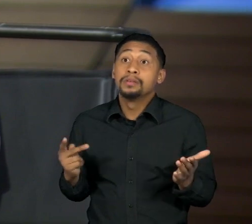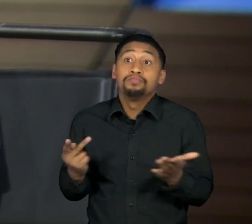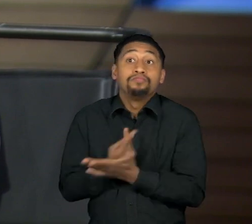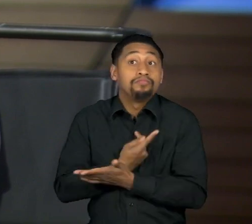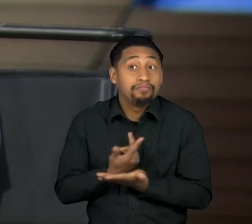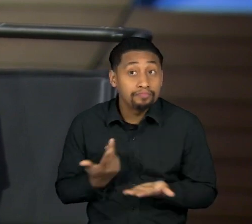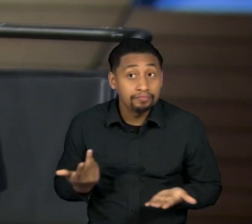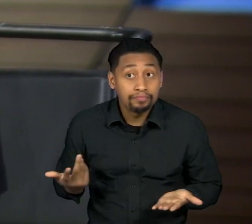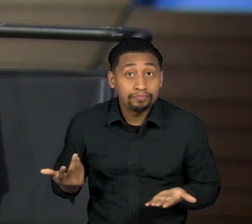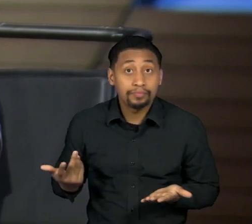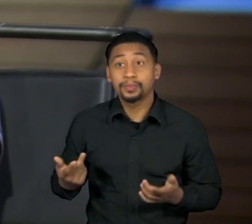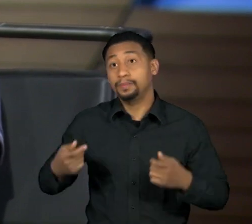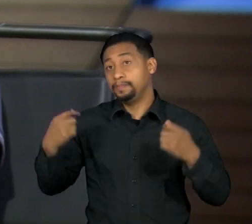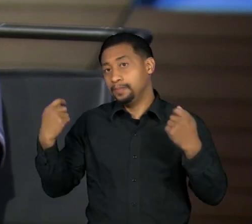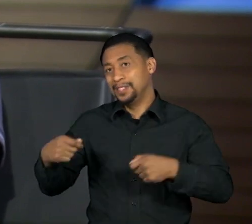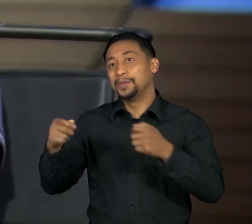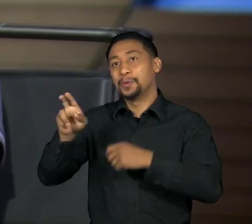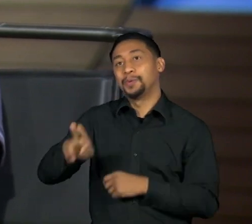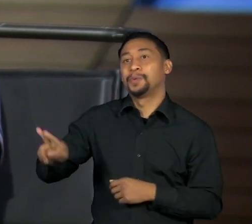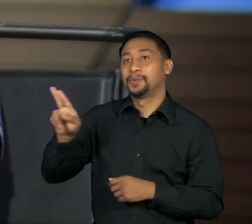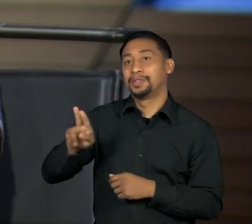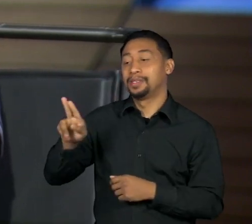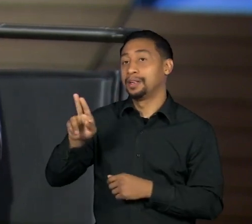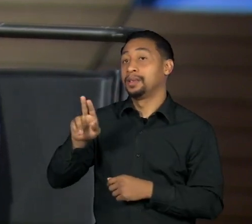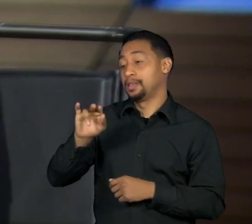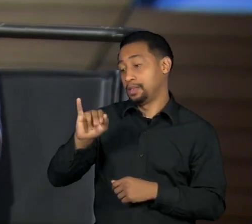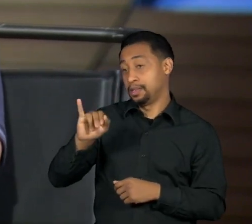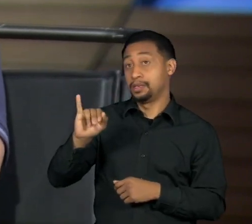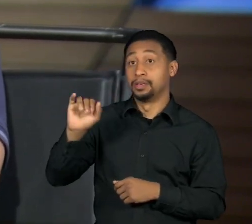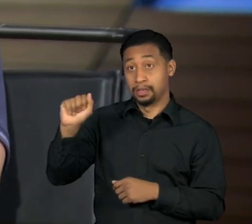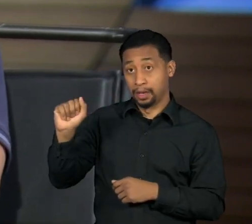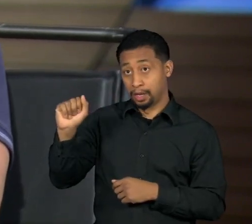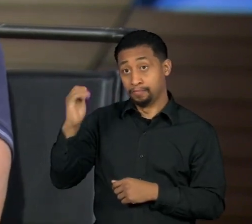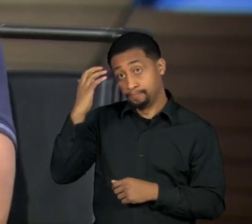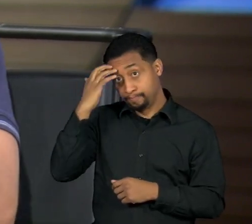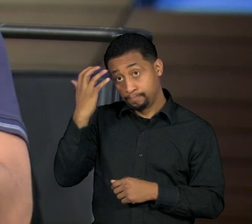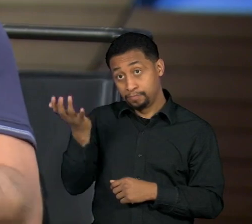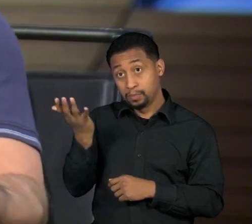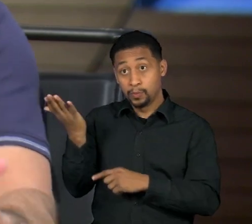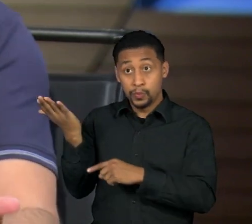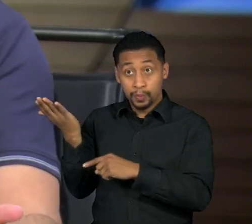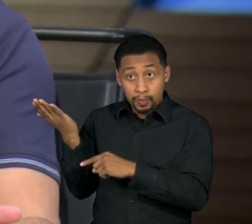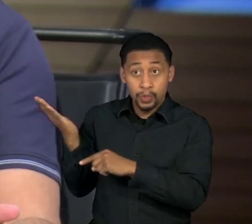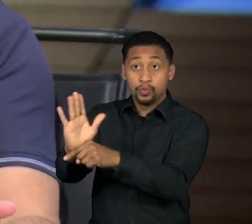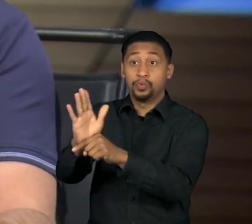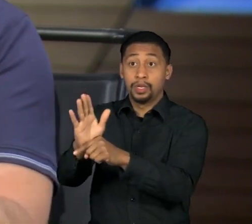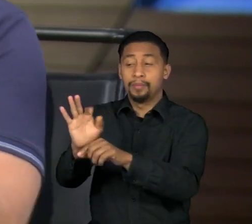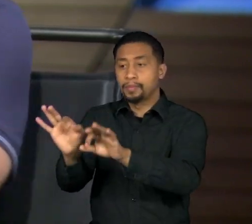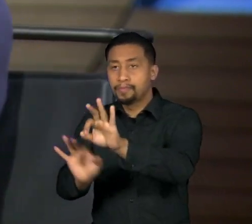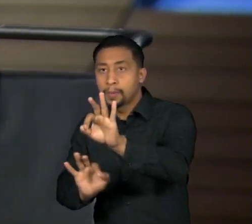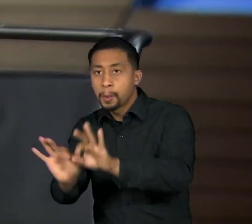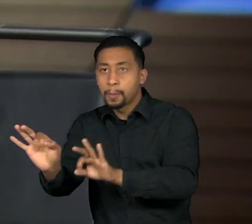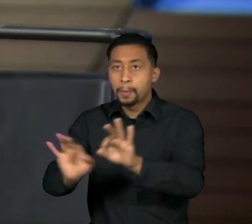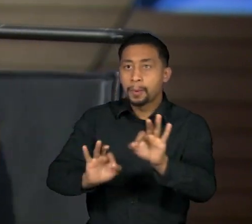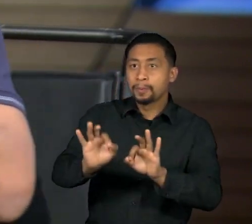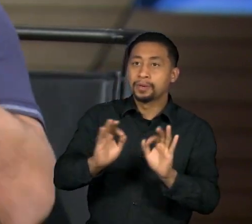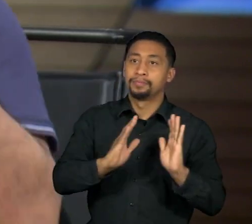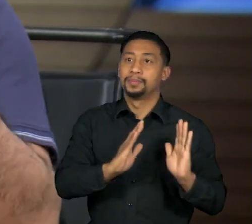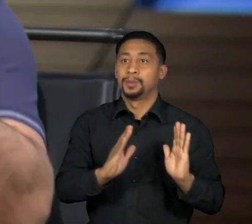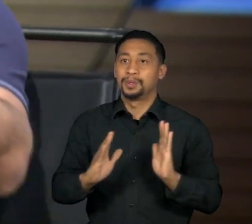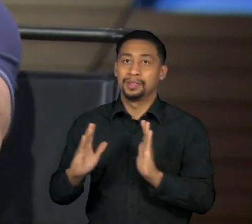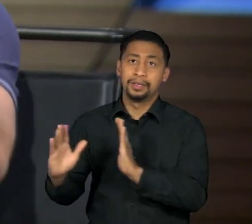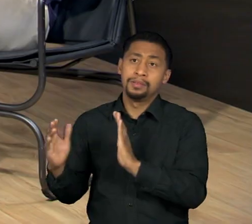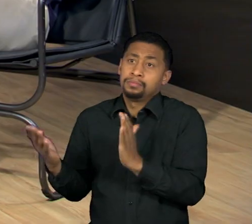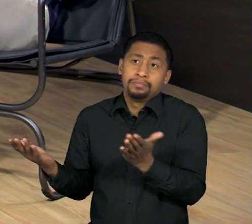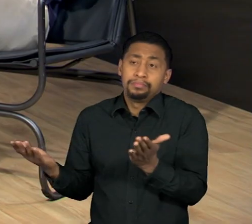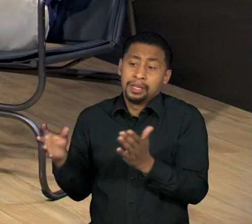precisa fazer é utilizar a inteligência artificial para poder maximizar a tua capacidade de fazer aquele processo que, como até a professora já ouviu falar,